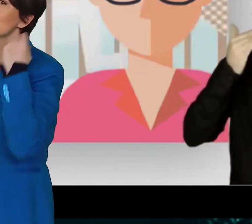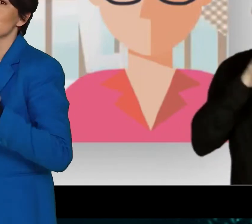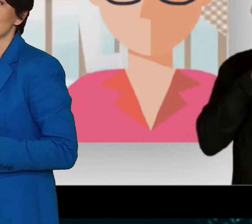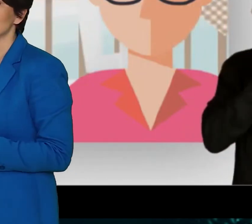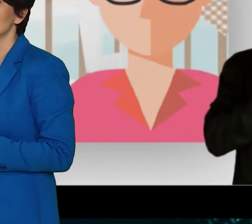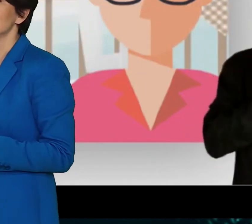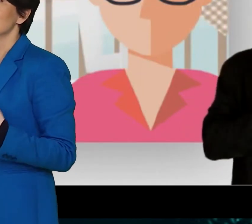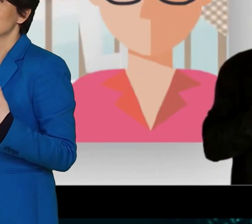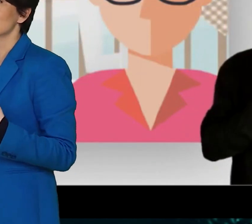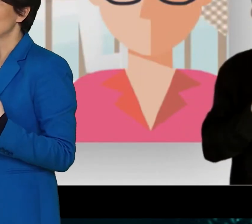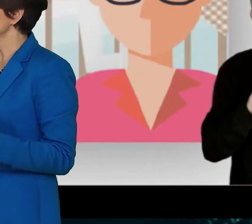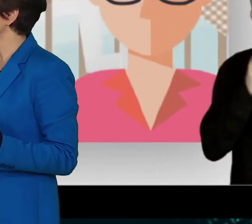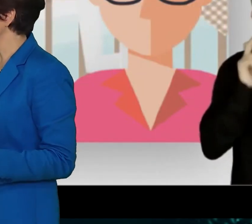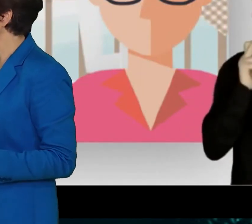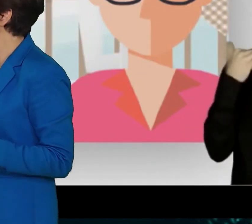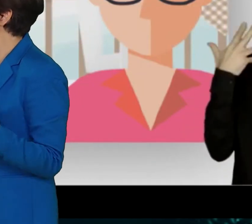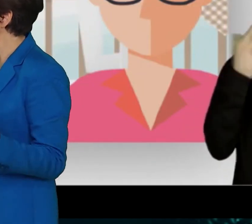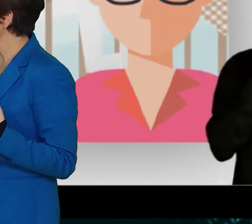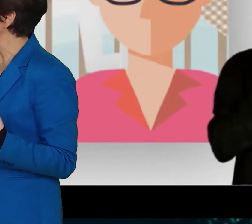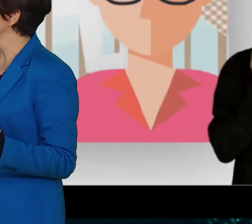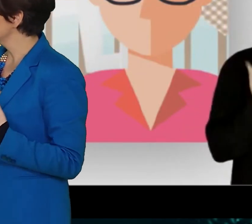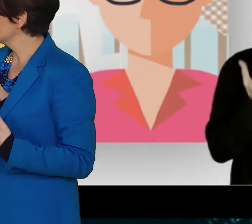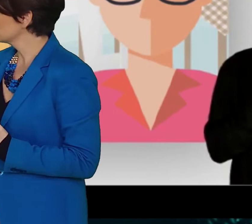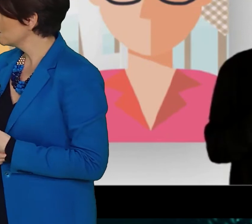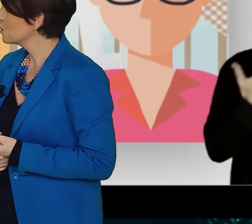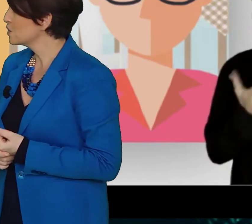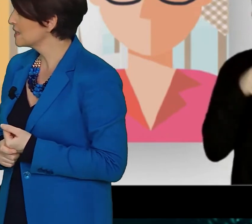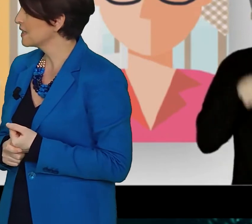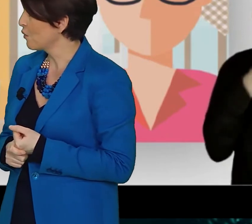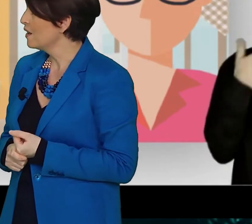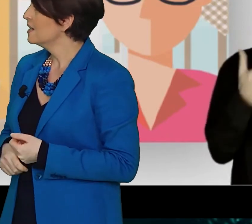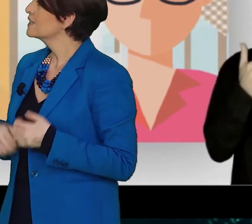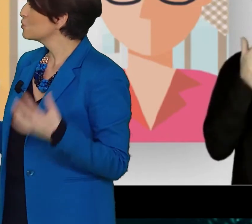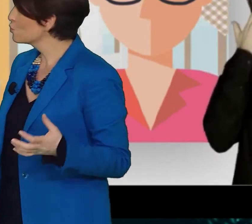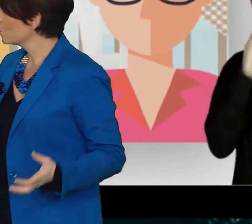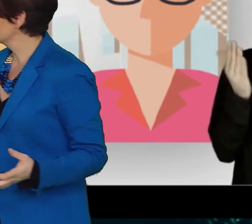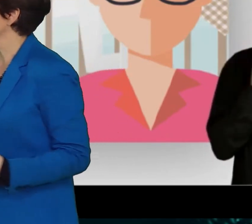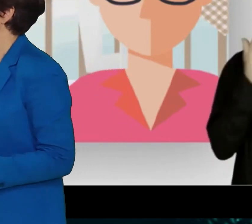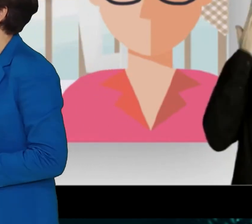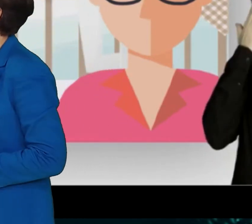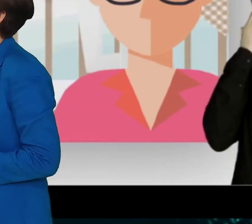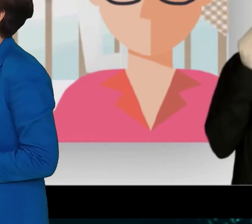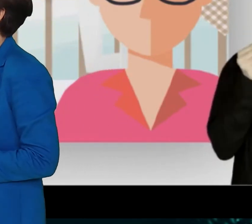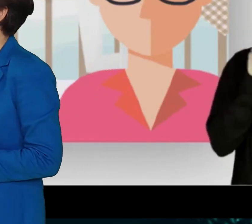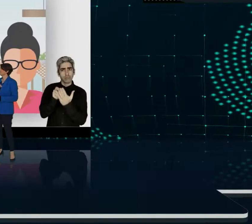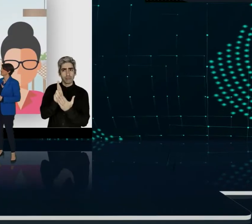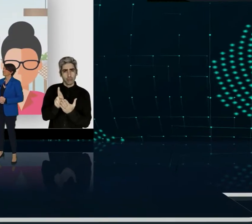segurança social está muito focada no relacionamento e na melhoria do relacionamento com o cidadão. Que soluções temos?